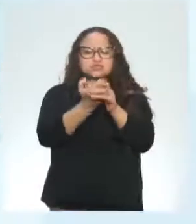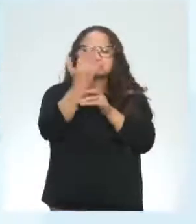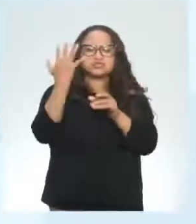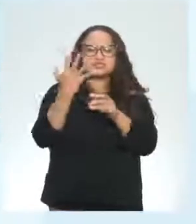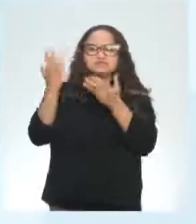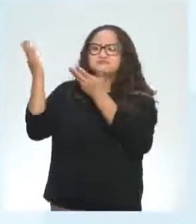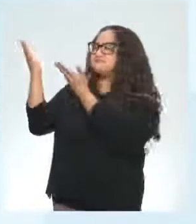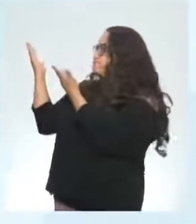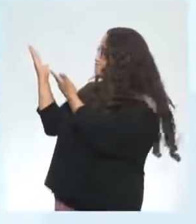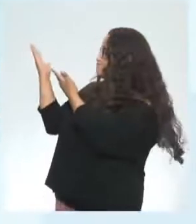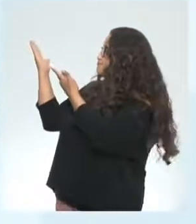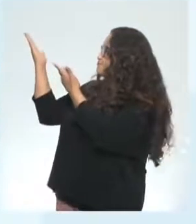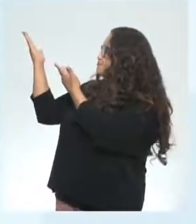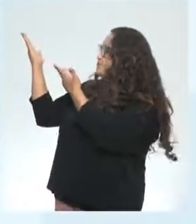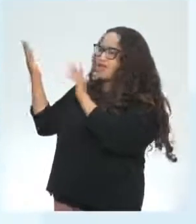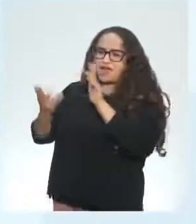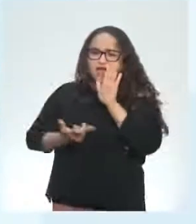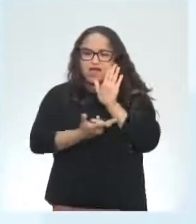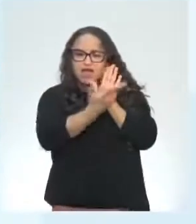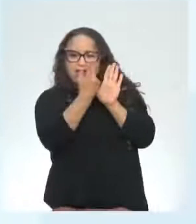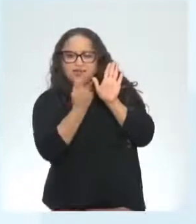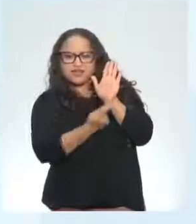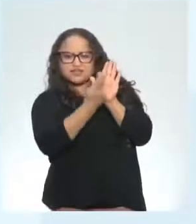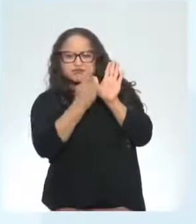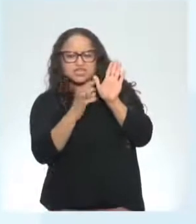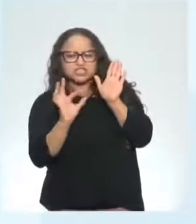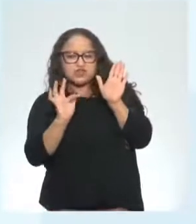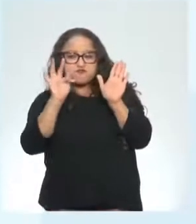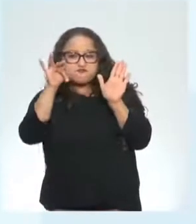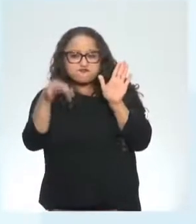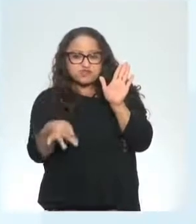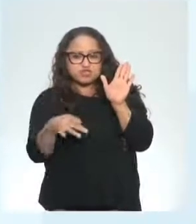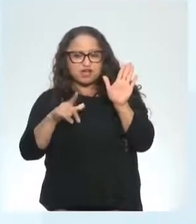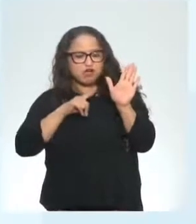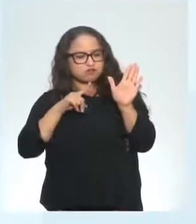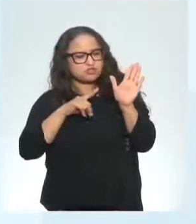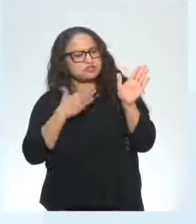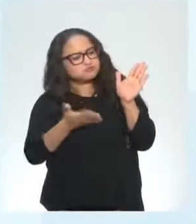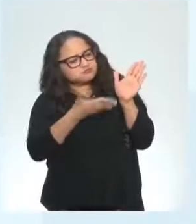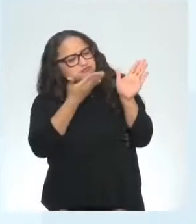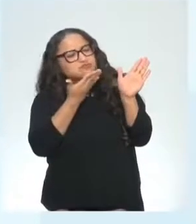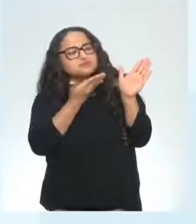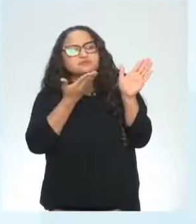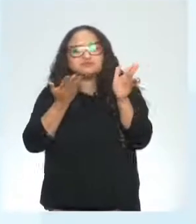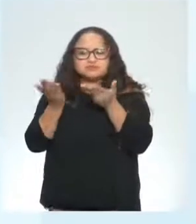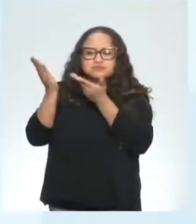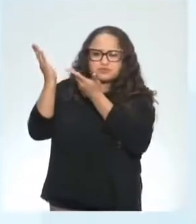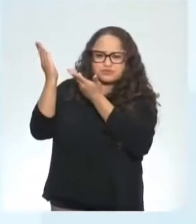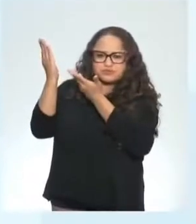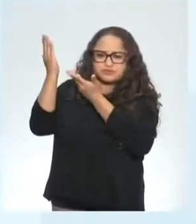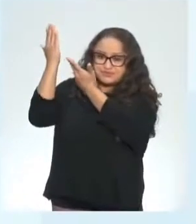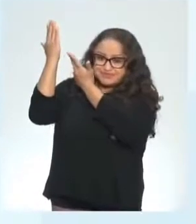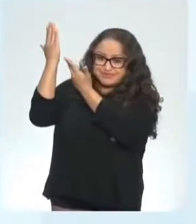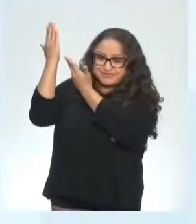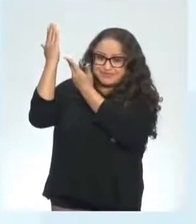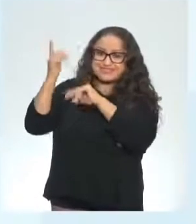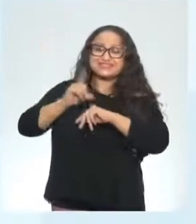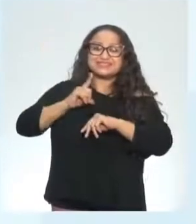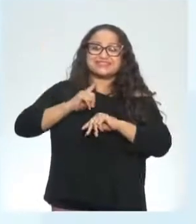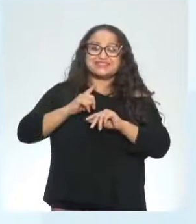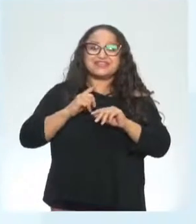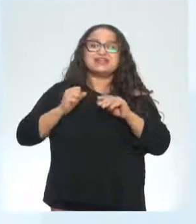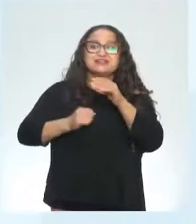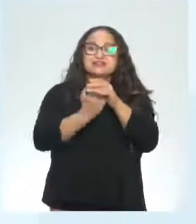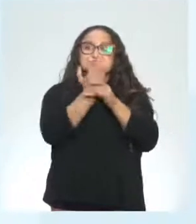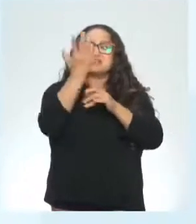né, um pintor, né, dando os retoques finais aí em sua obra. Tá? Então, gente, a criação em artes visuais, ela surge de